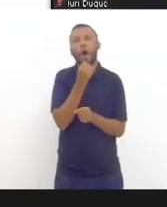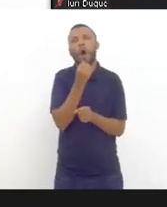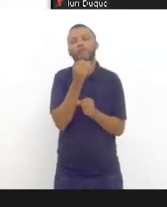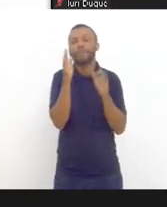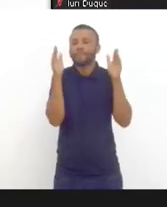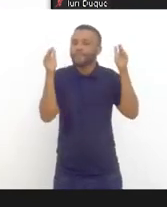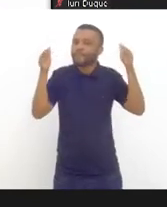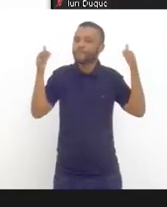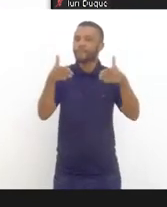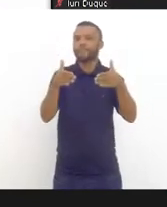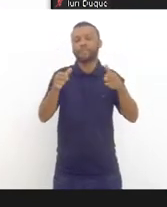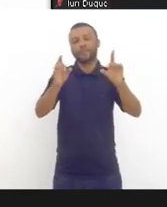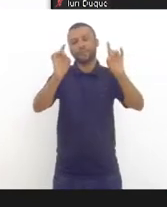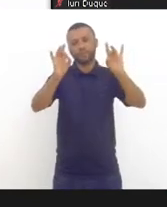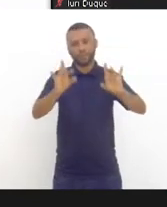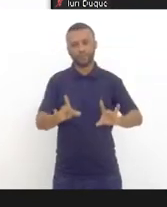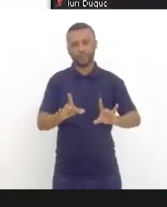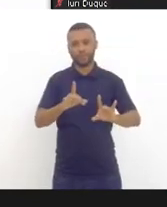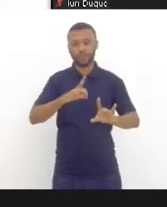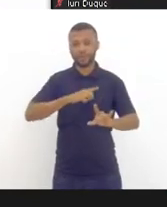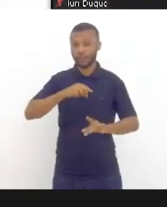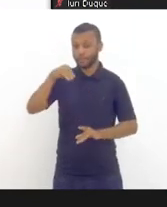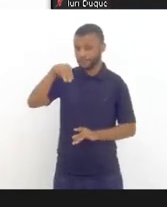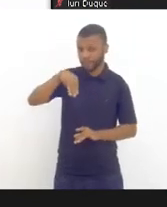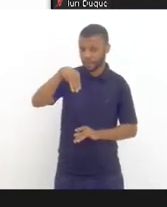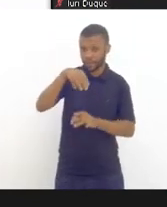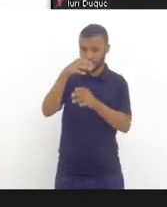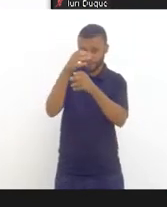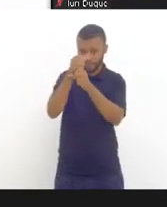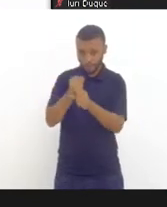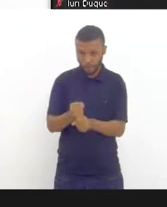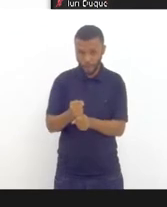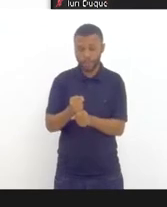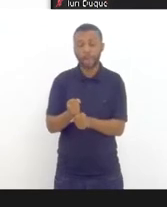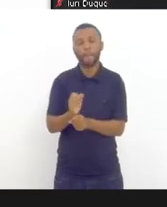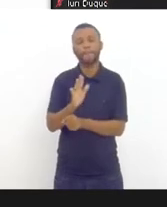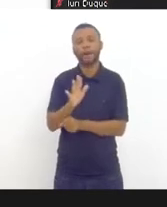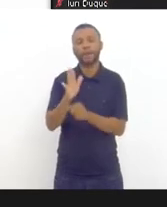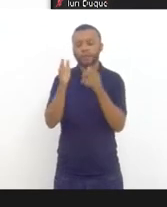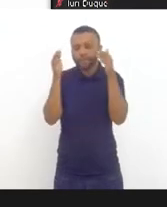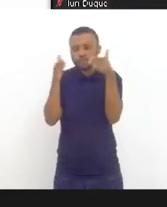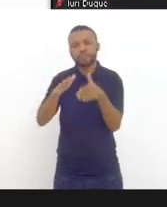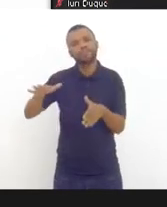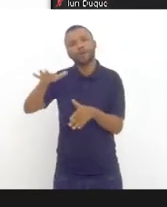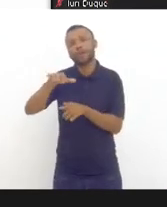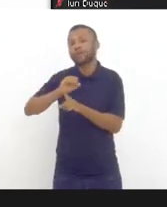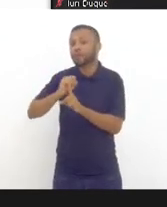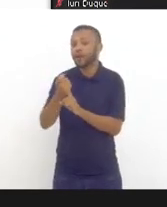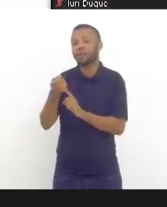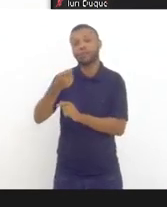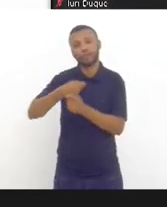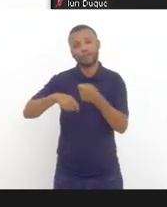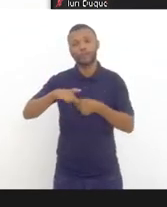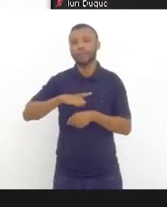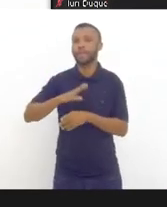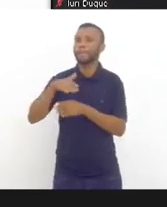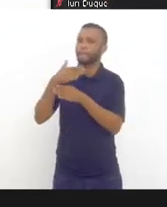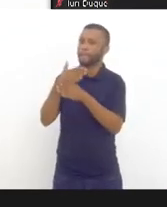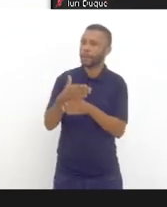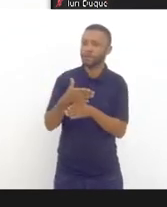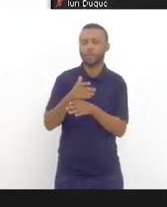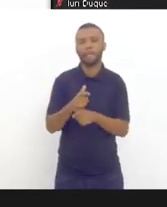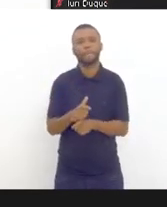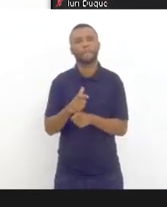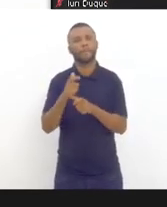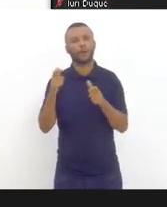técnica e robusta matematicamente, mas só para ver aqui que dimensão socioeconômica tem um peso muito maior do que